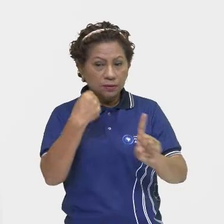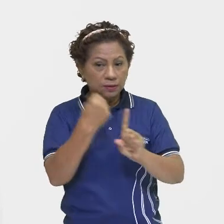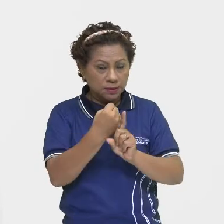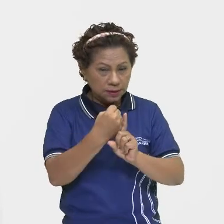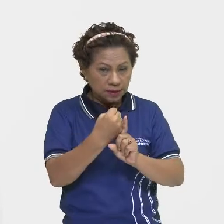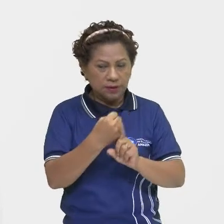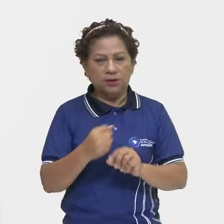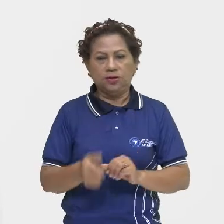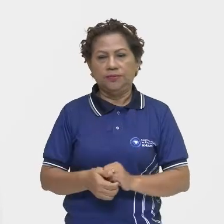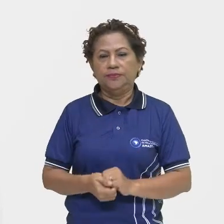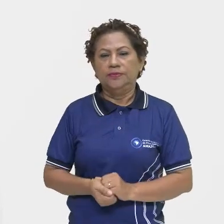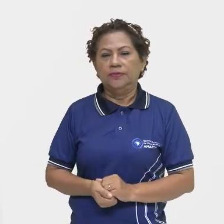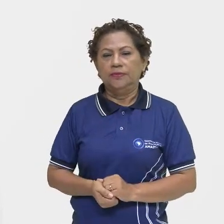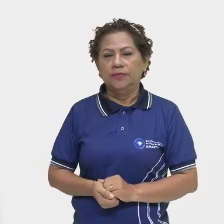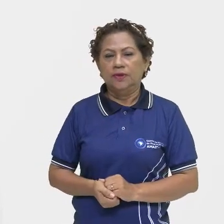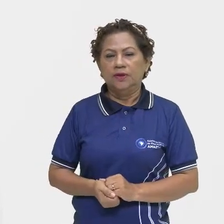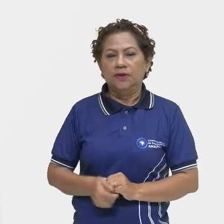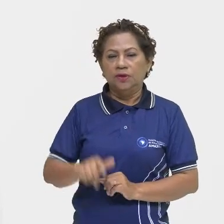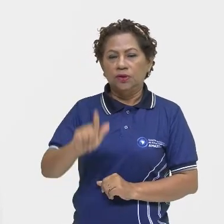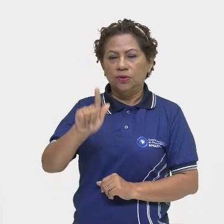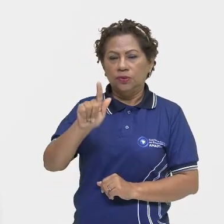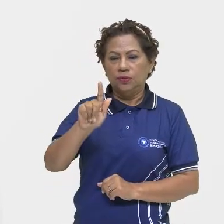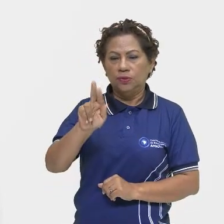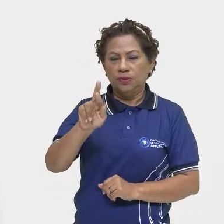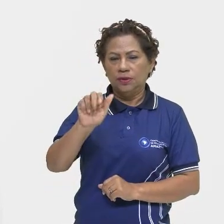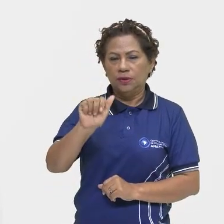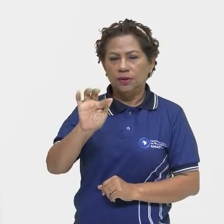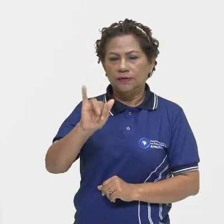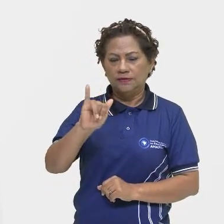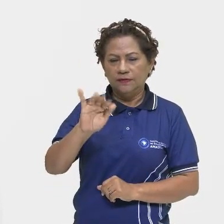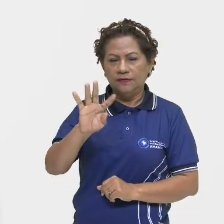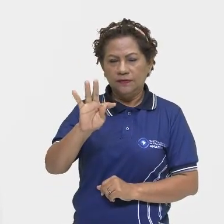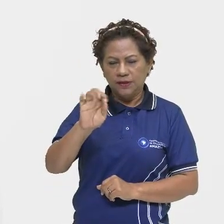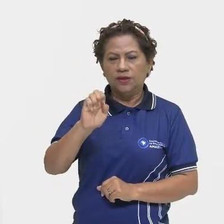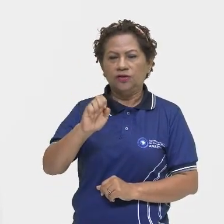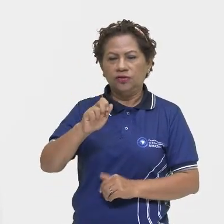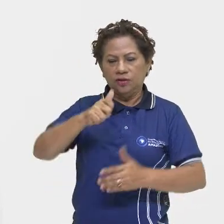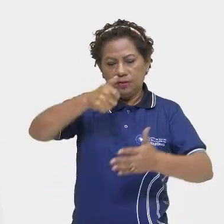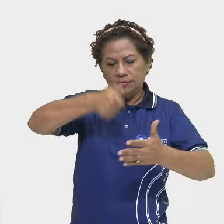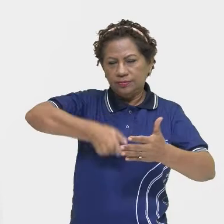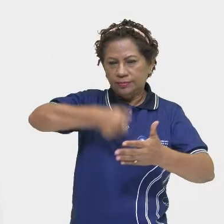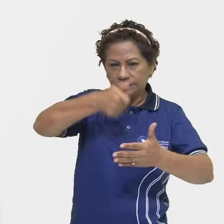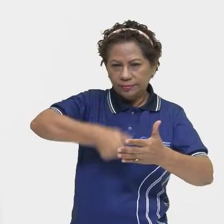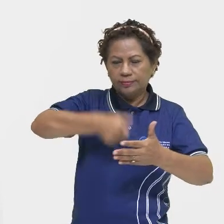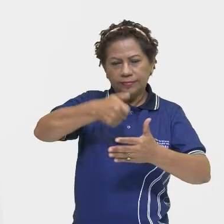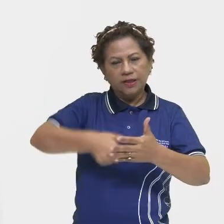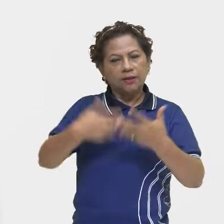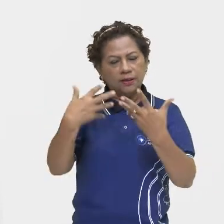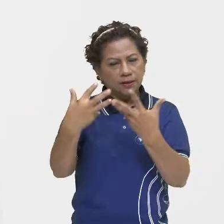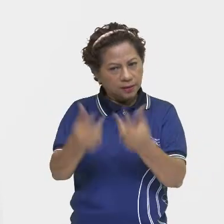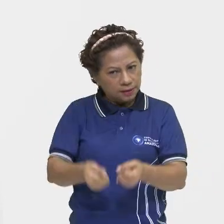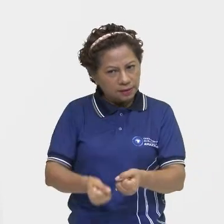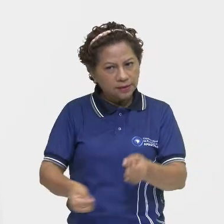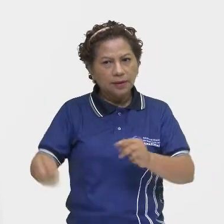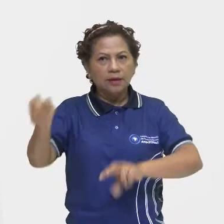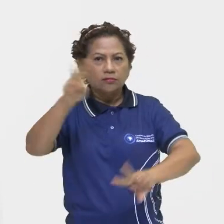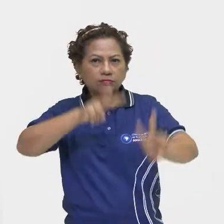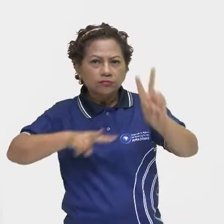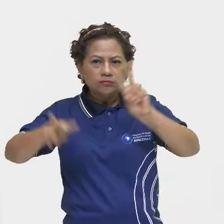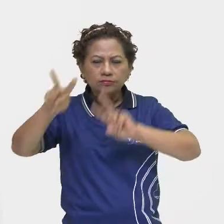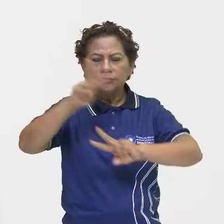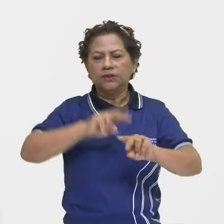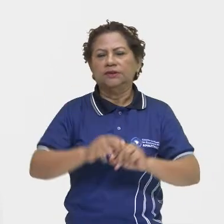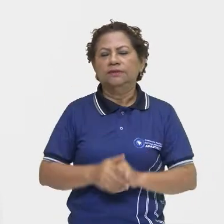o grafite é considerado como um ramo das artes visuais. Ao contrário das pichações,